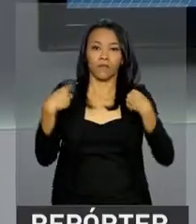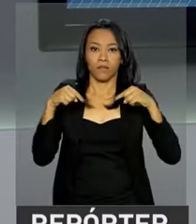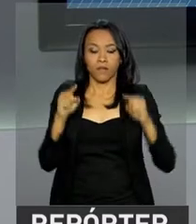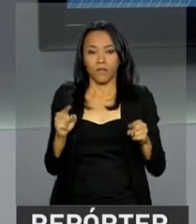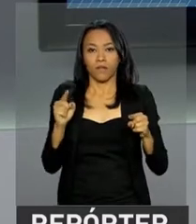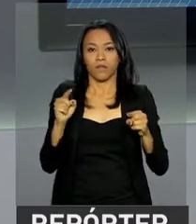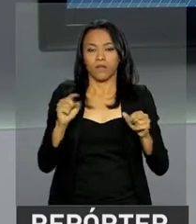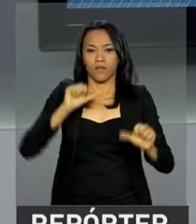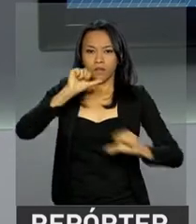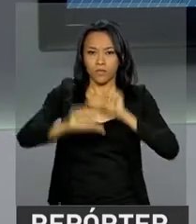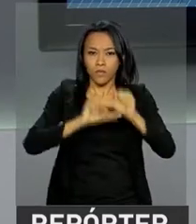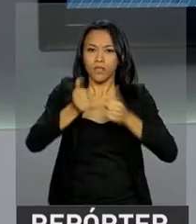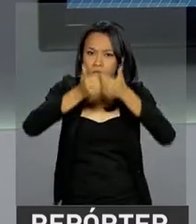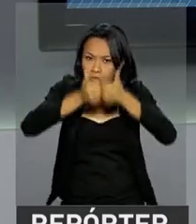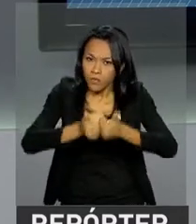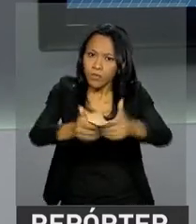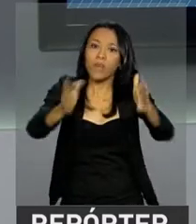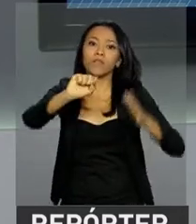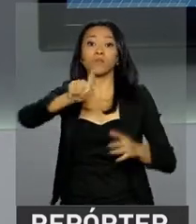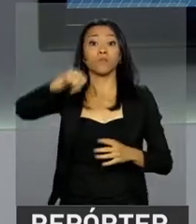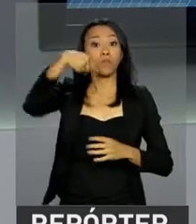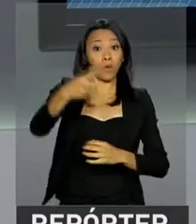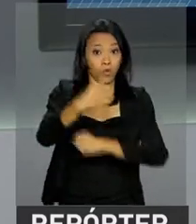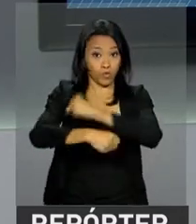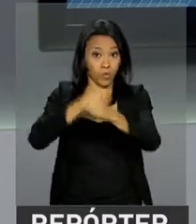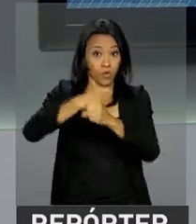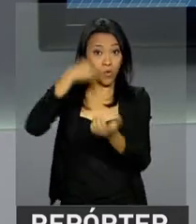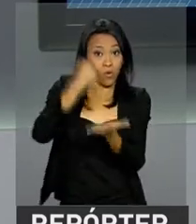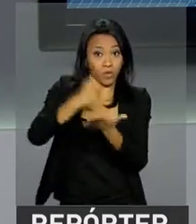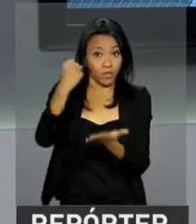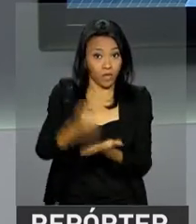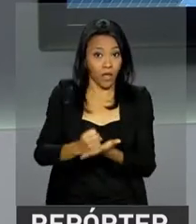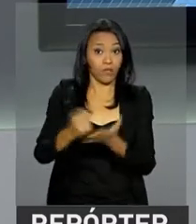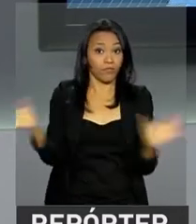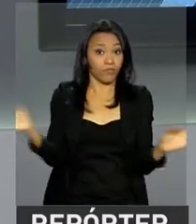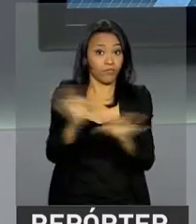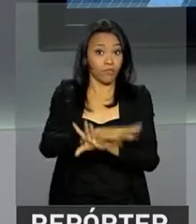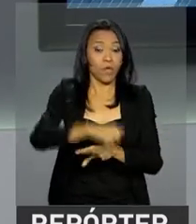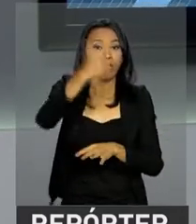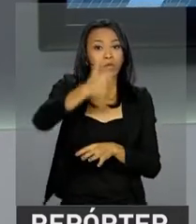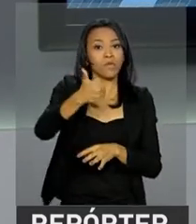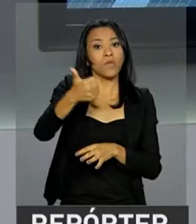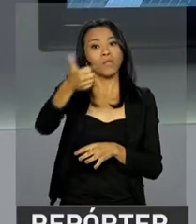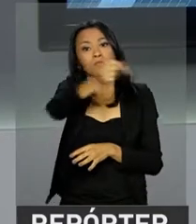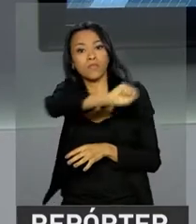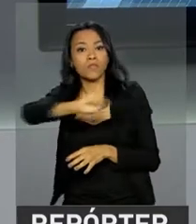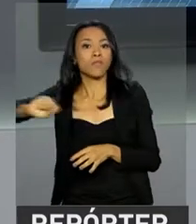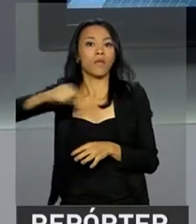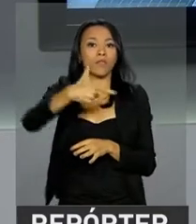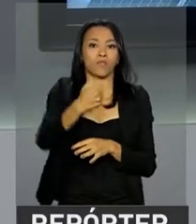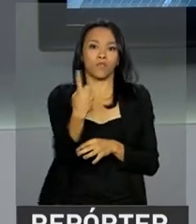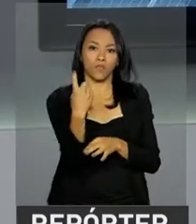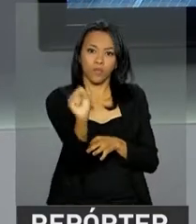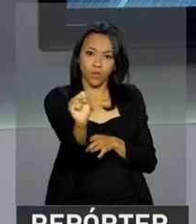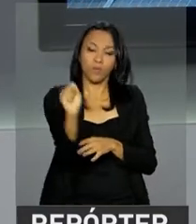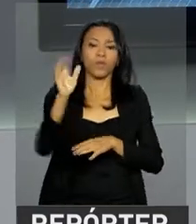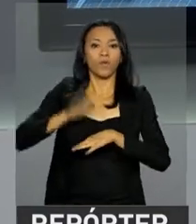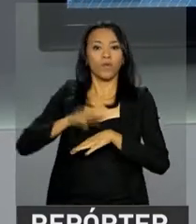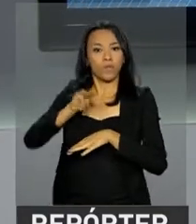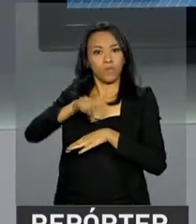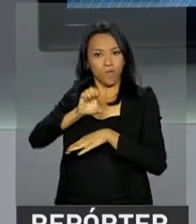passam a valer a partir do próximo ano para contratos fechados no primeiro semestre de 2008 de acordo com o ministério da educação